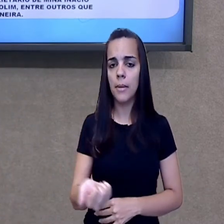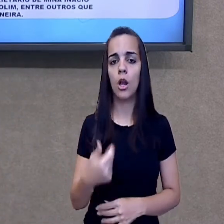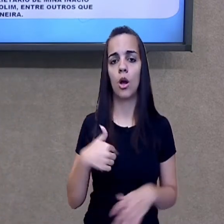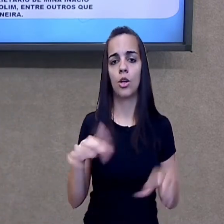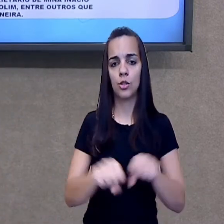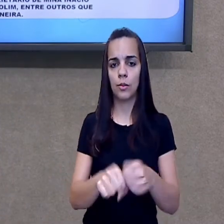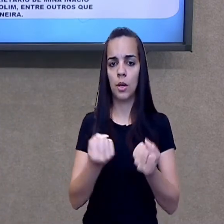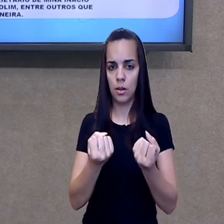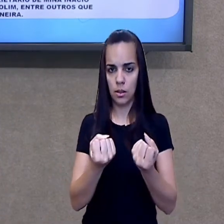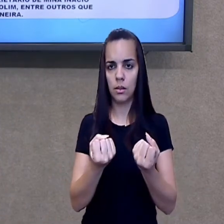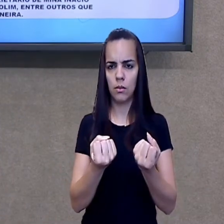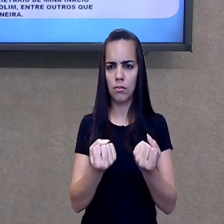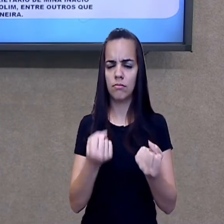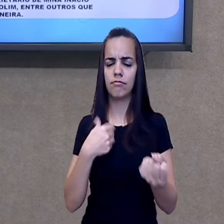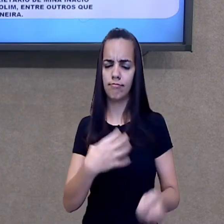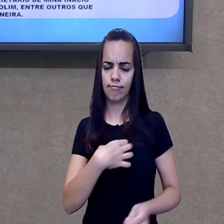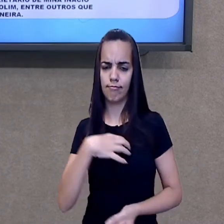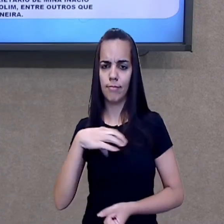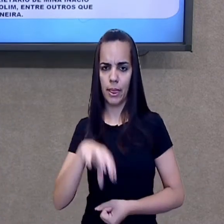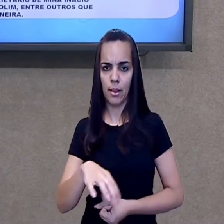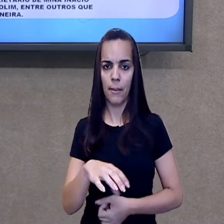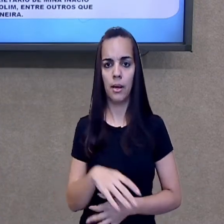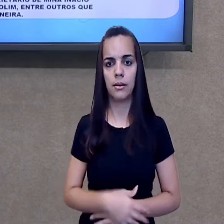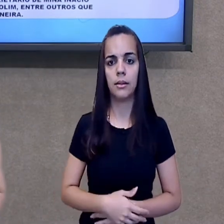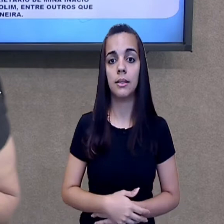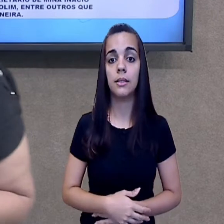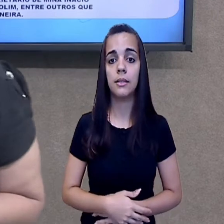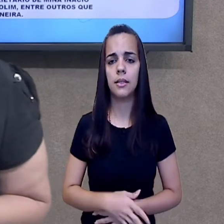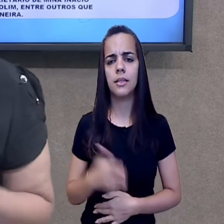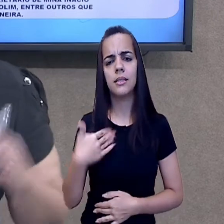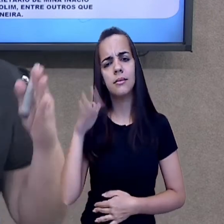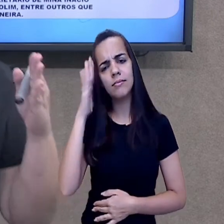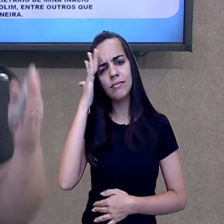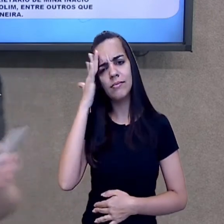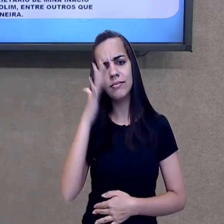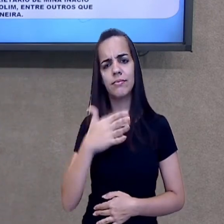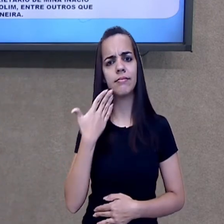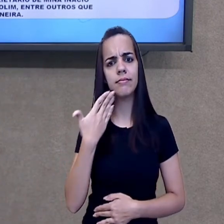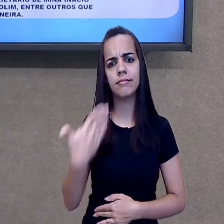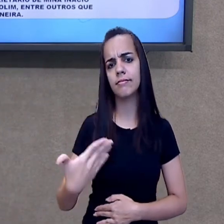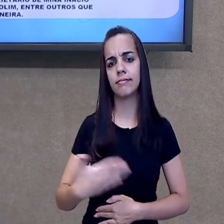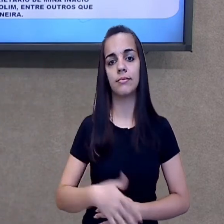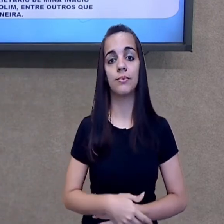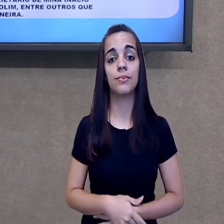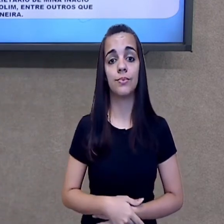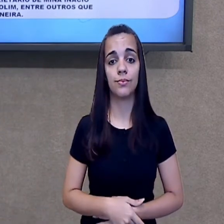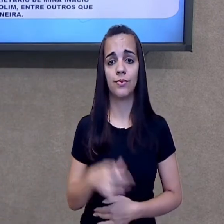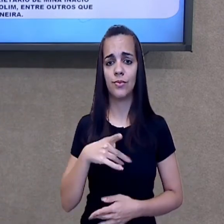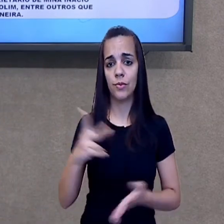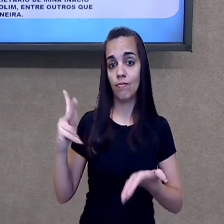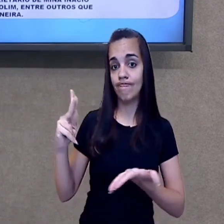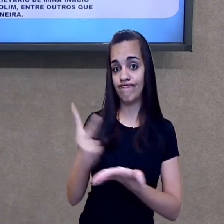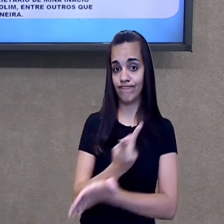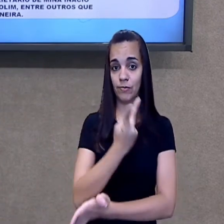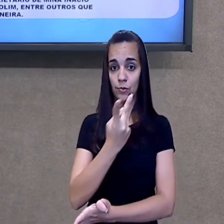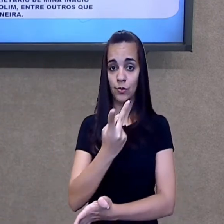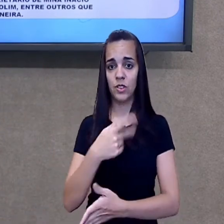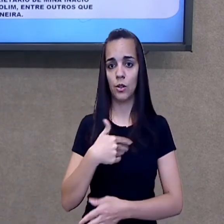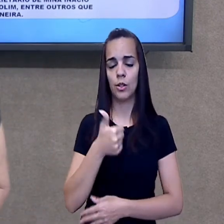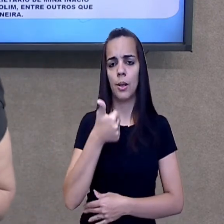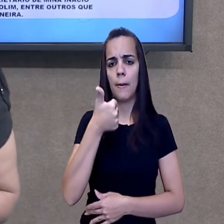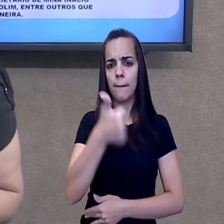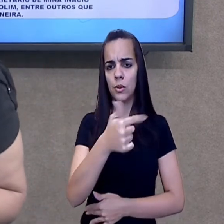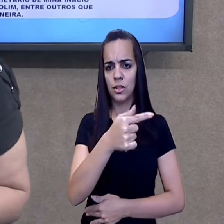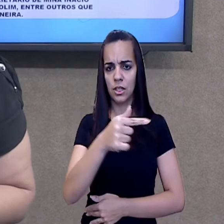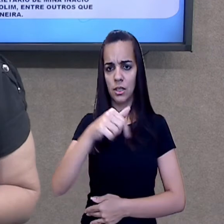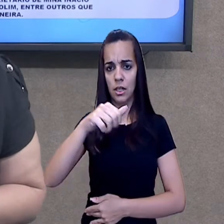de Inconfidência Baiana. Foi um momento de caráter separatista, ocorrido no ano de